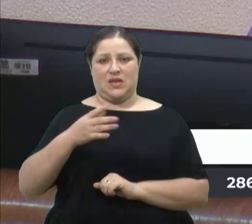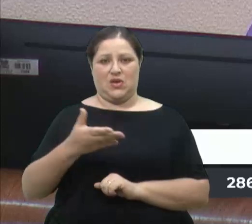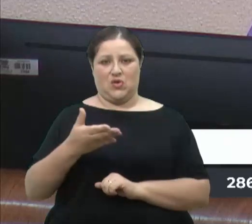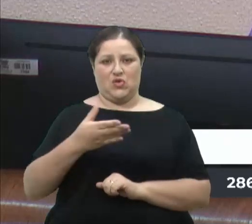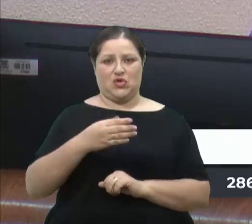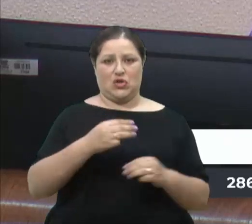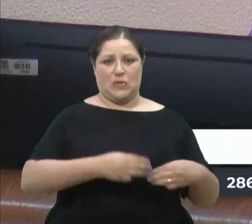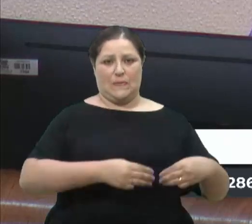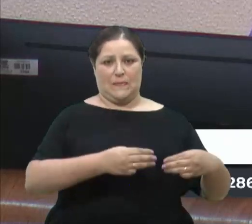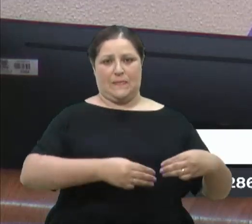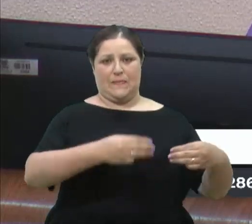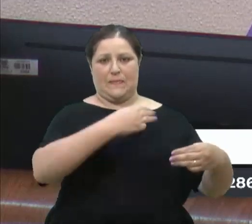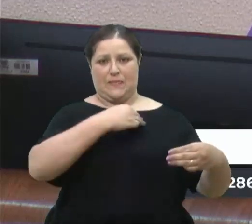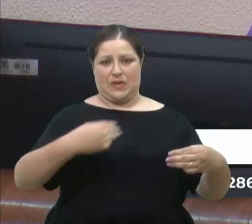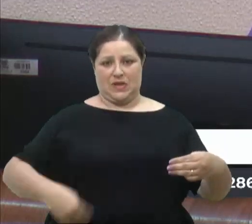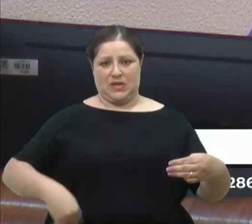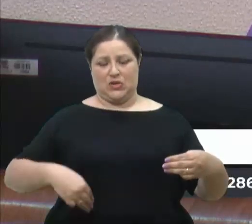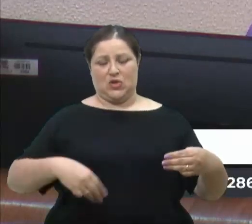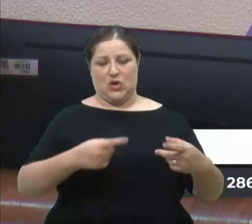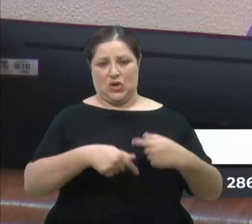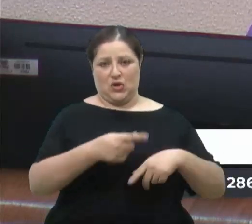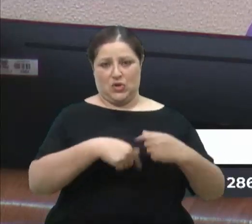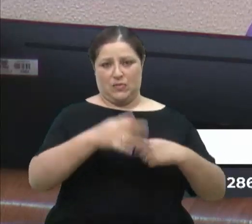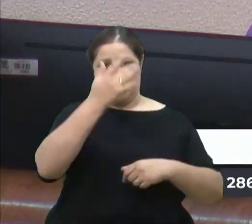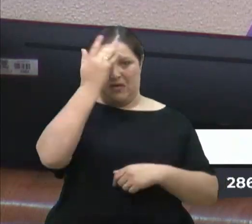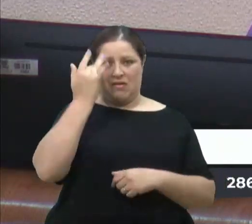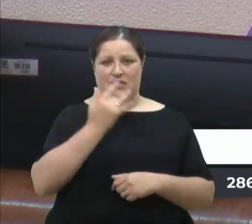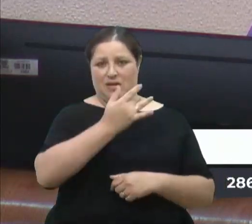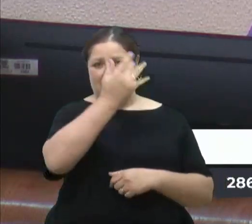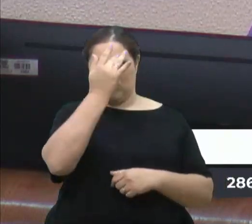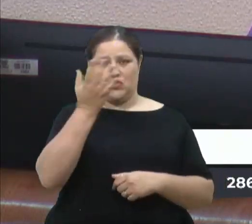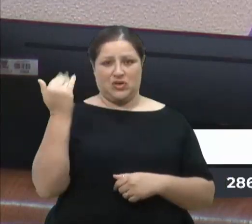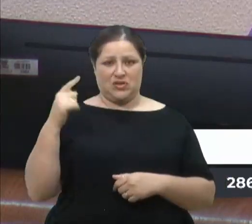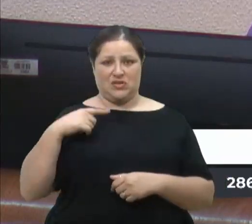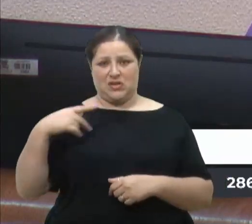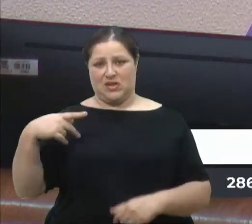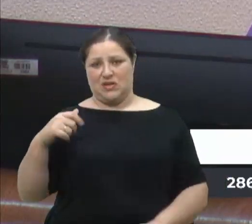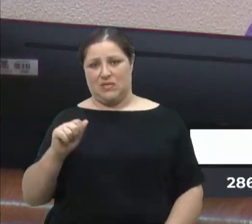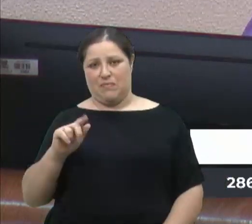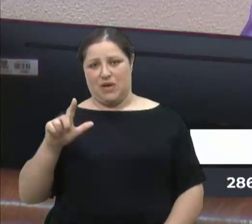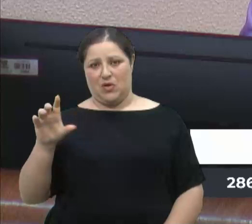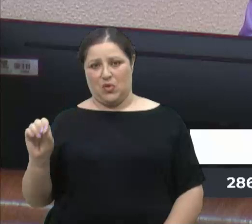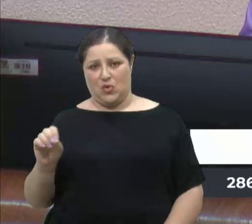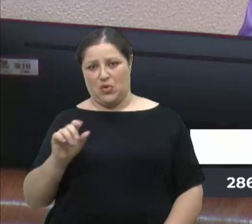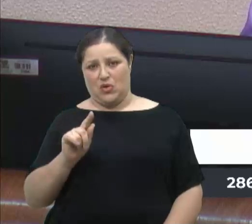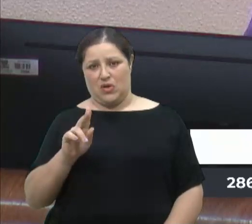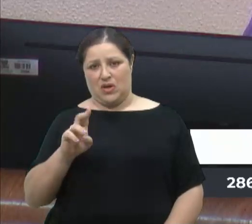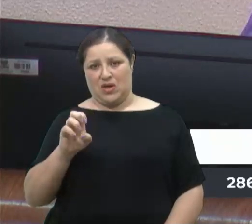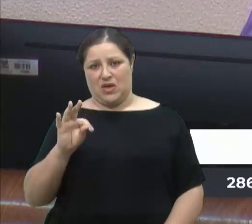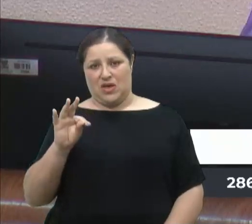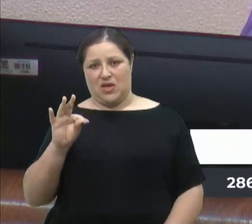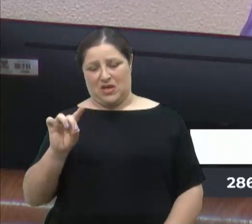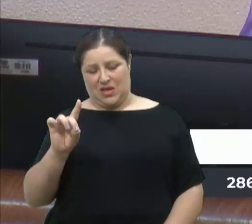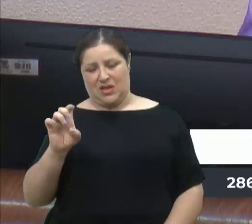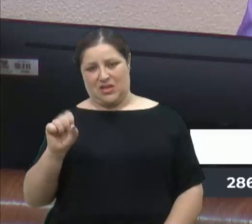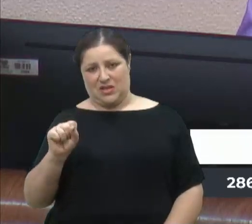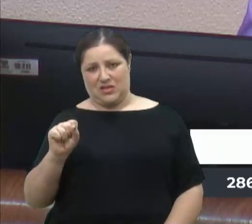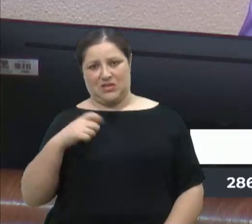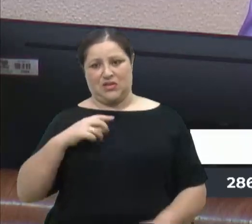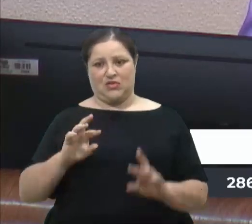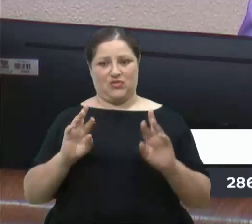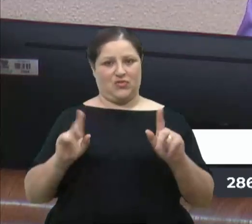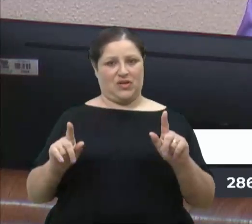da Economia o Haddad e nós tínhamos o Paulo Guedes a diferença gritante o Paulo